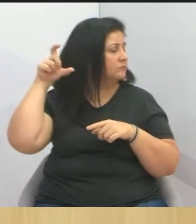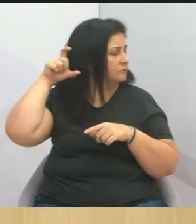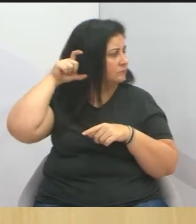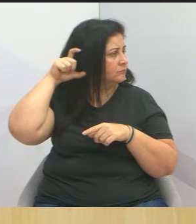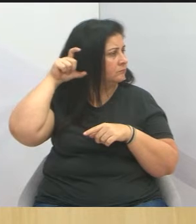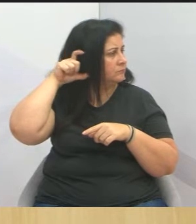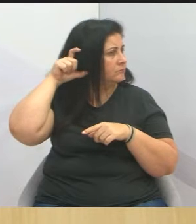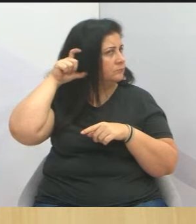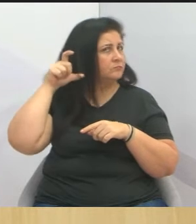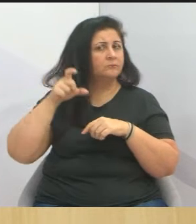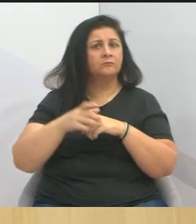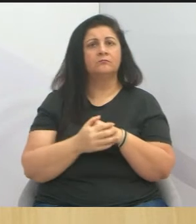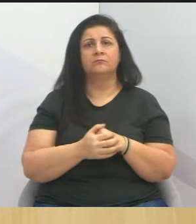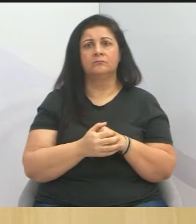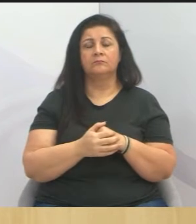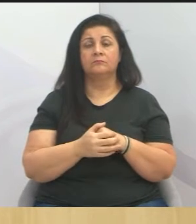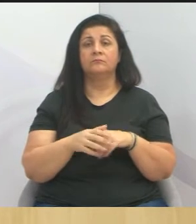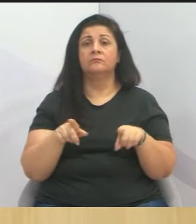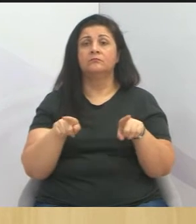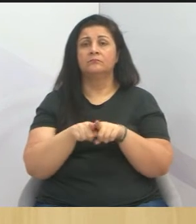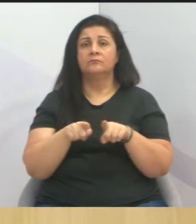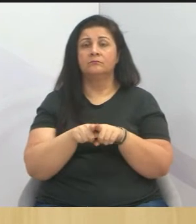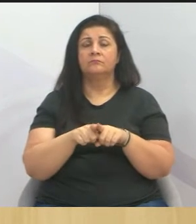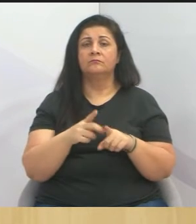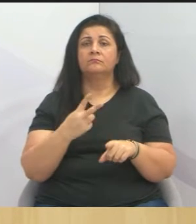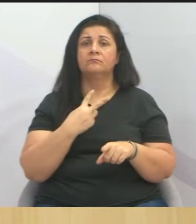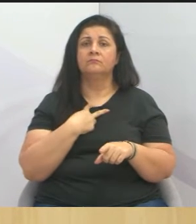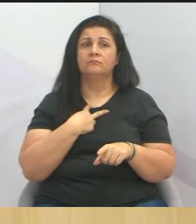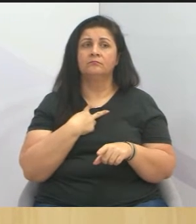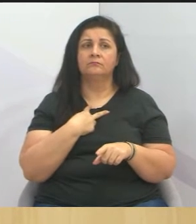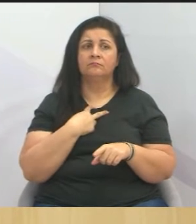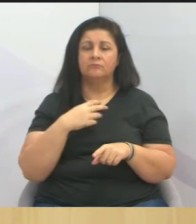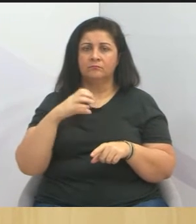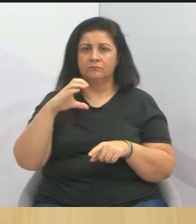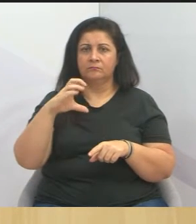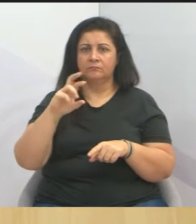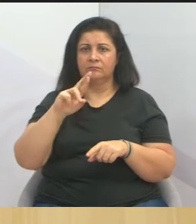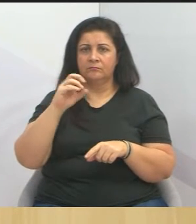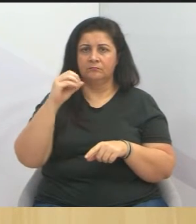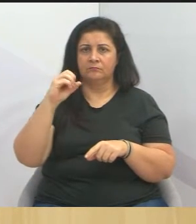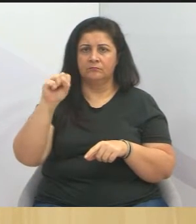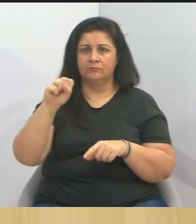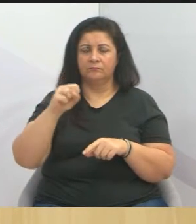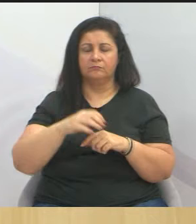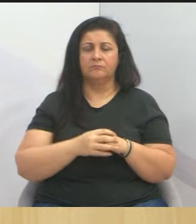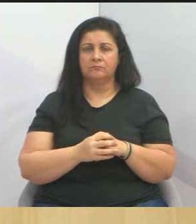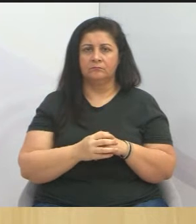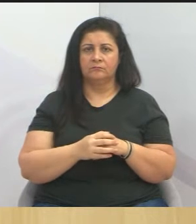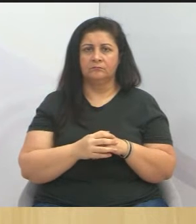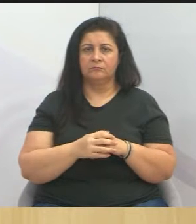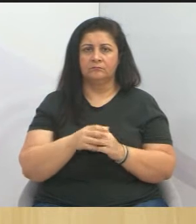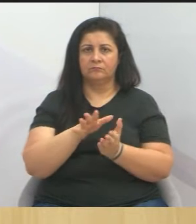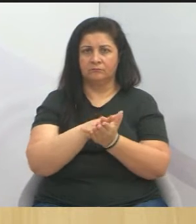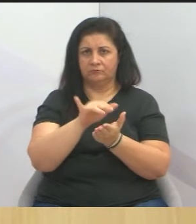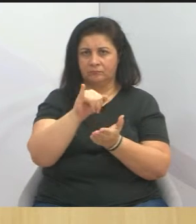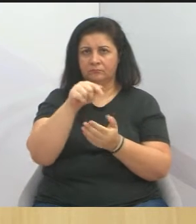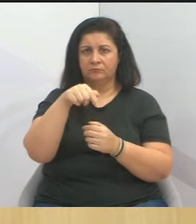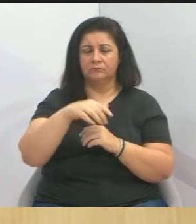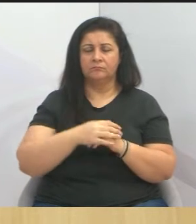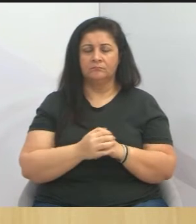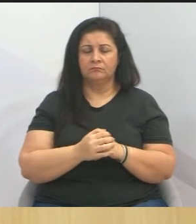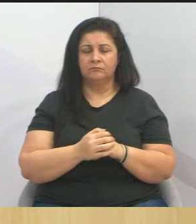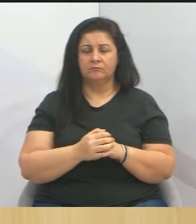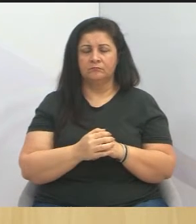e ao aumento de vagas do cross para o município de Acari requeremos